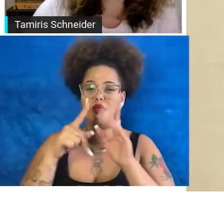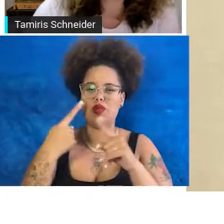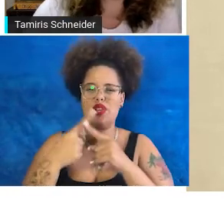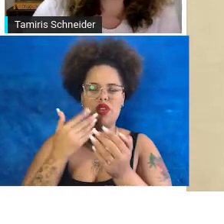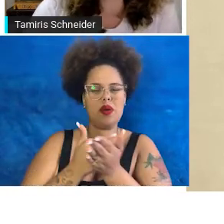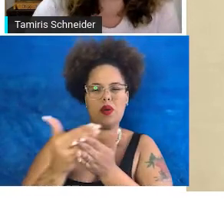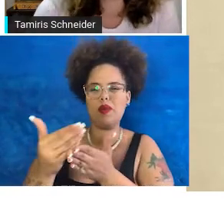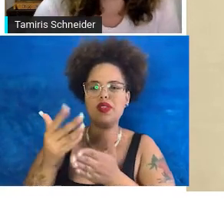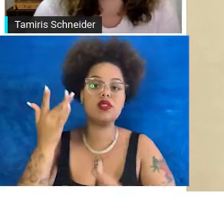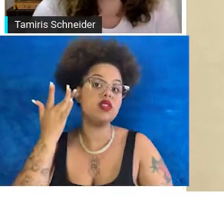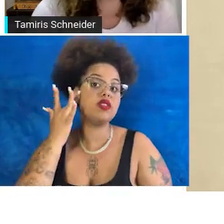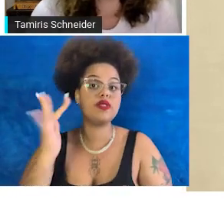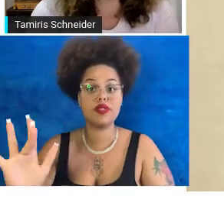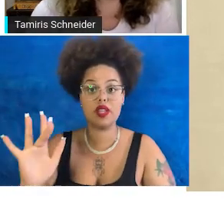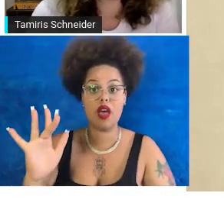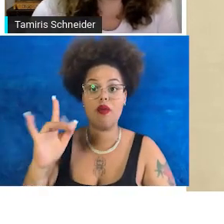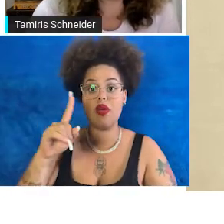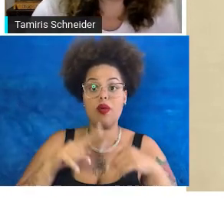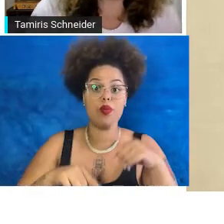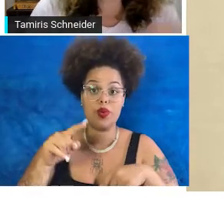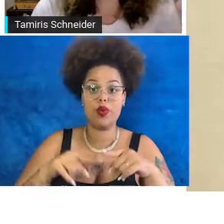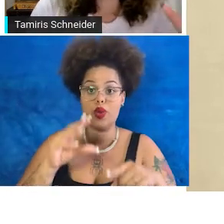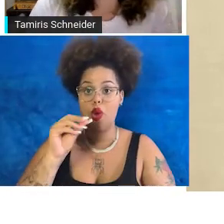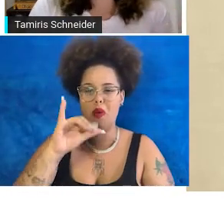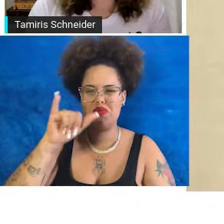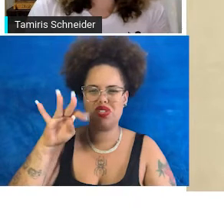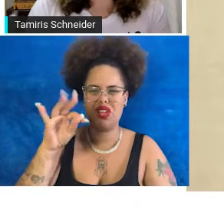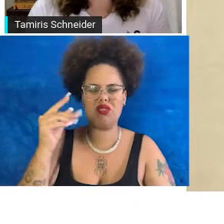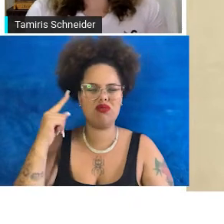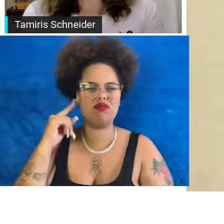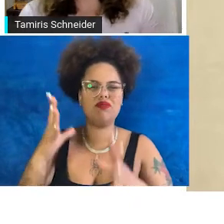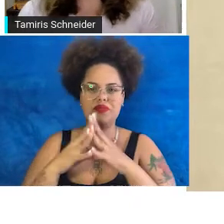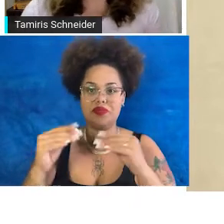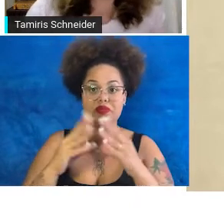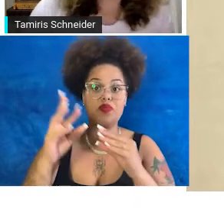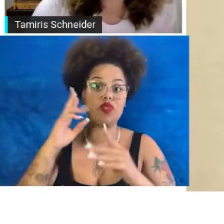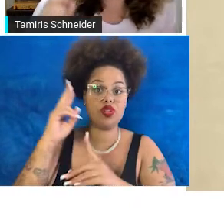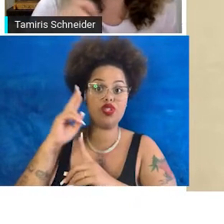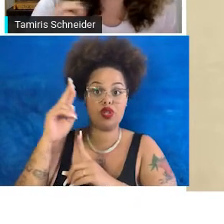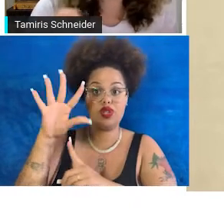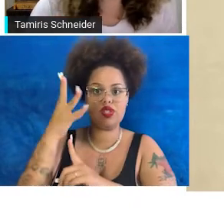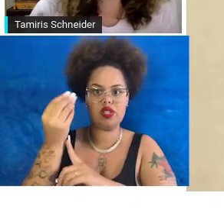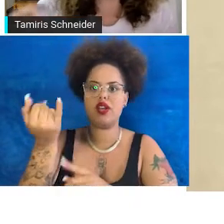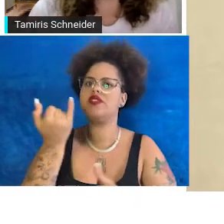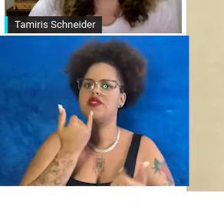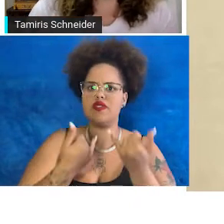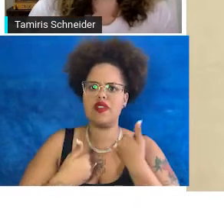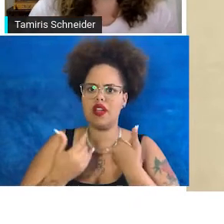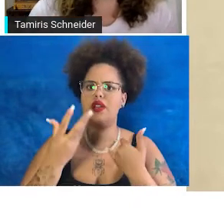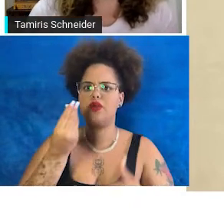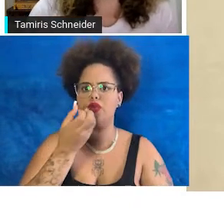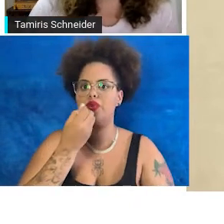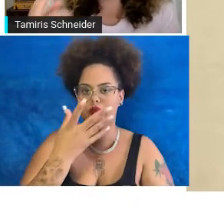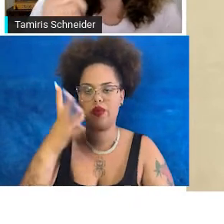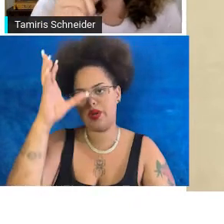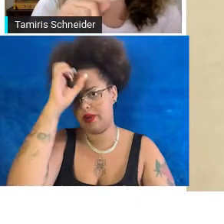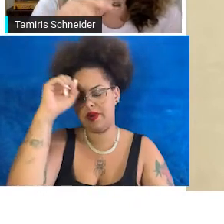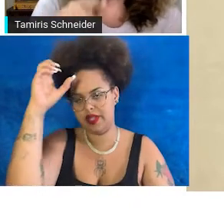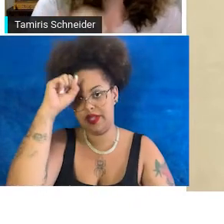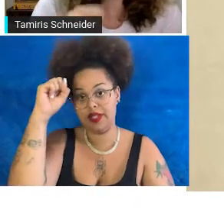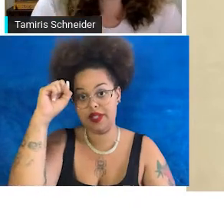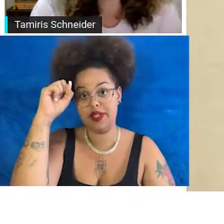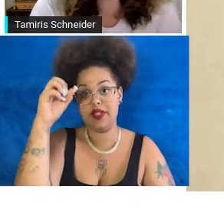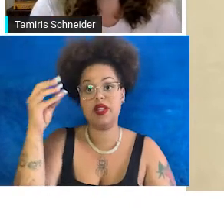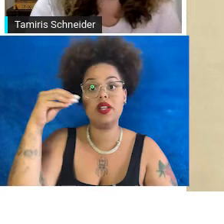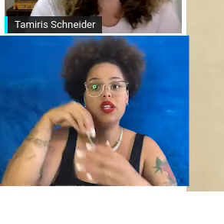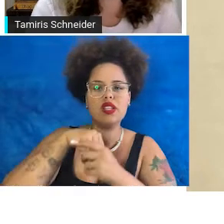gente não sabe, como produtor de objetos, por exemplo, e a gente fica meio perdido quando o diretor de arte fala, né? Então, é muito bom aprender esses termos. Então,